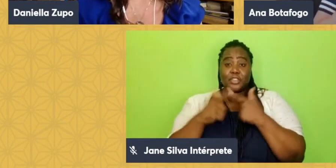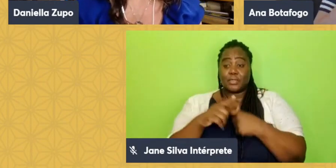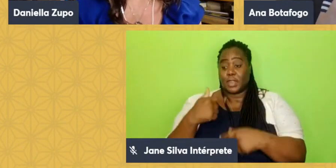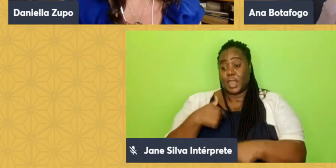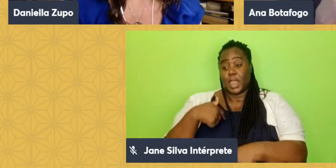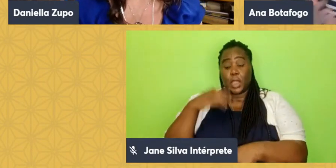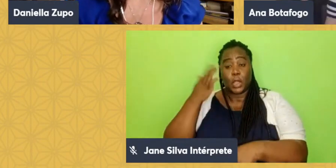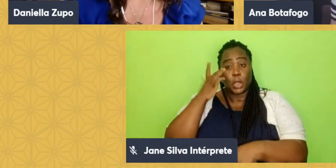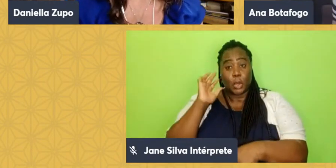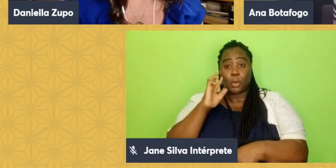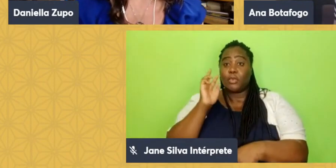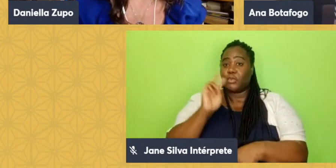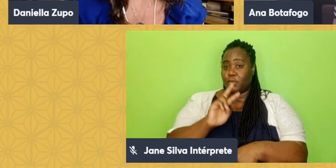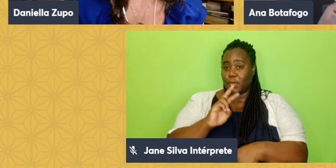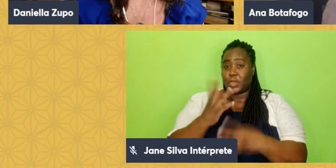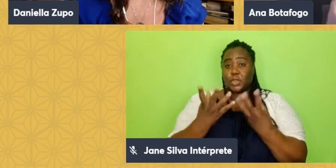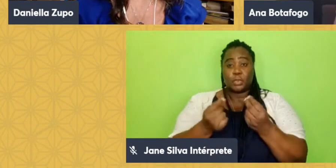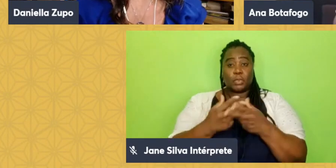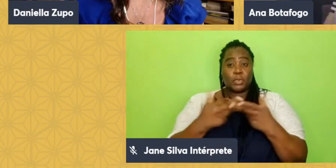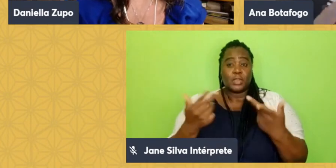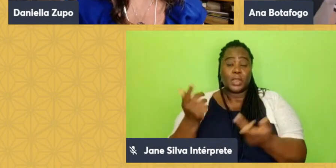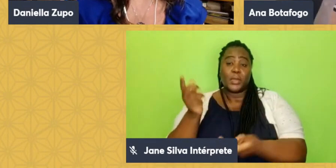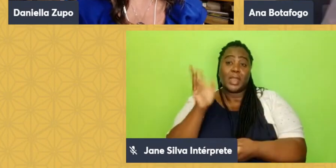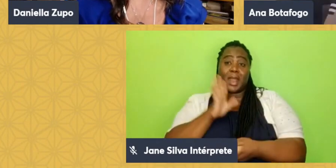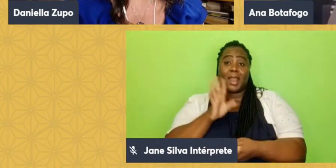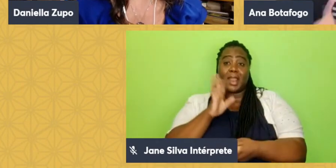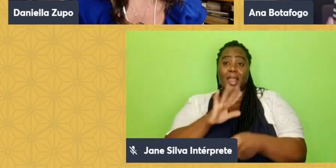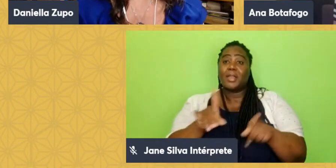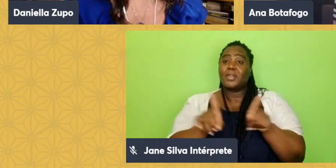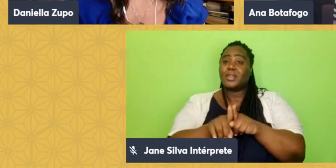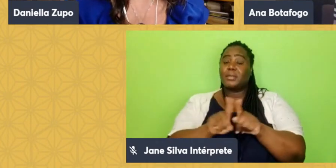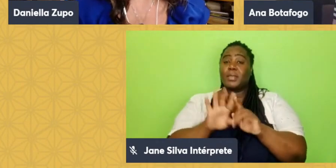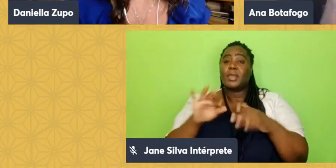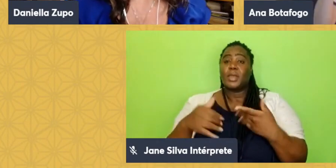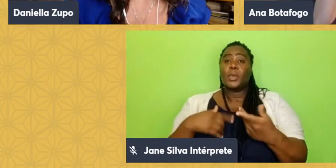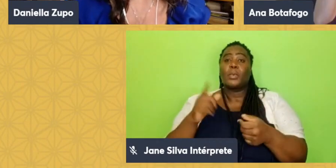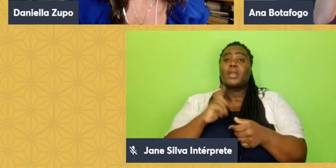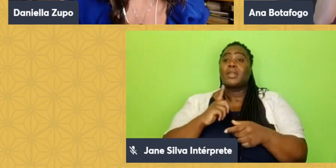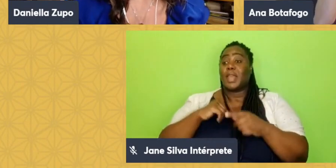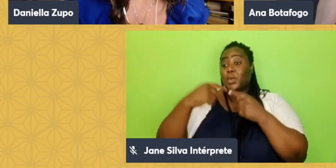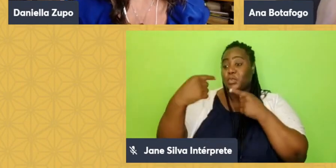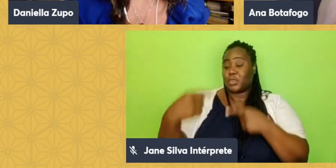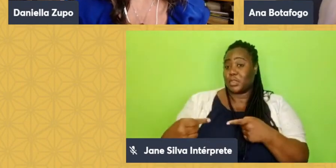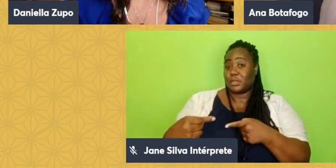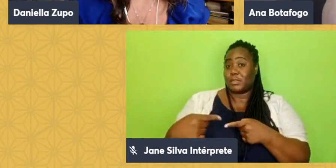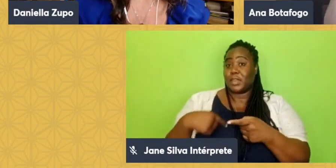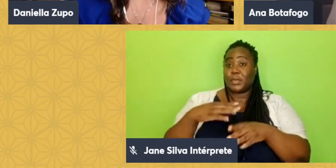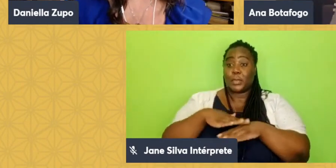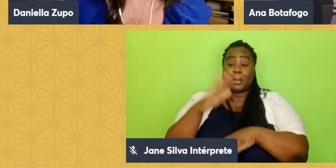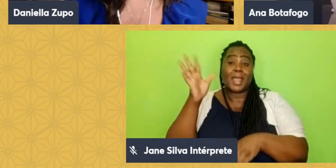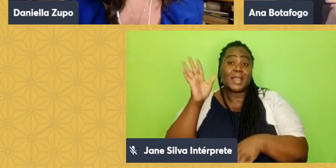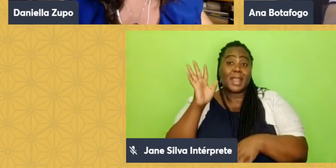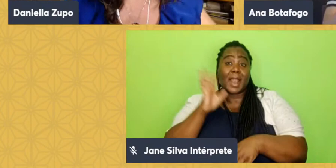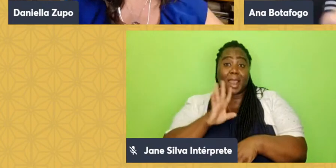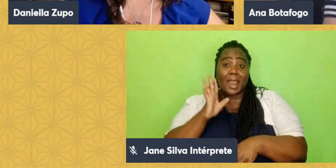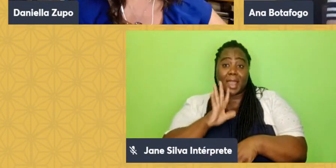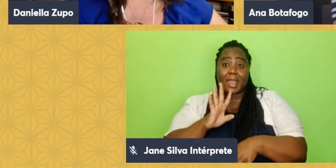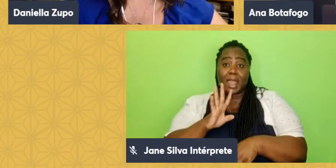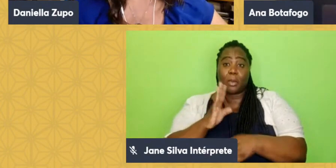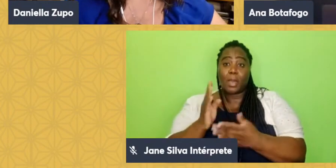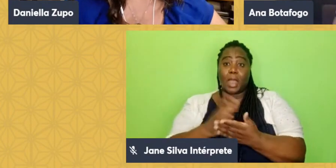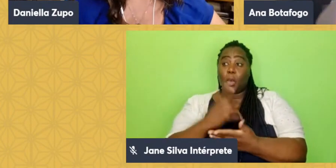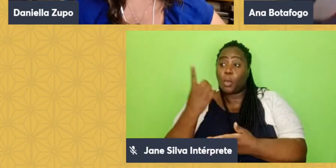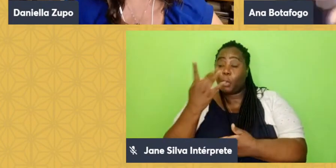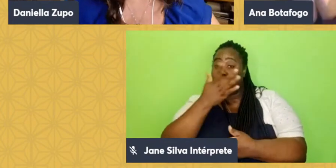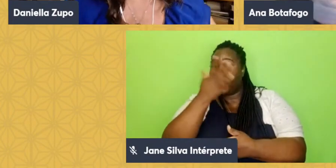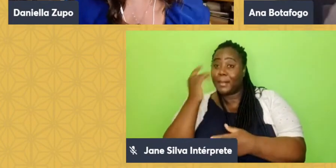eu pelo menos vejo muita coisa divertida sobretudo quando são aqueles desafios e o mais incrível é que às vezes uma